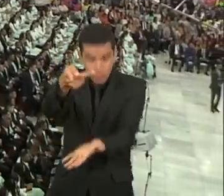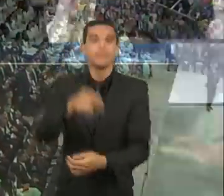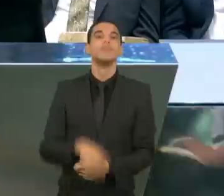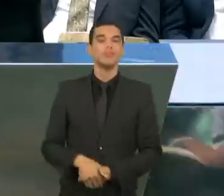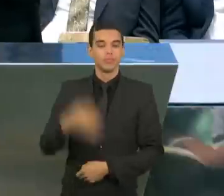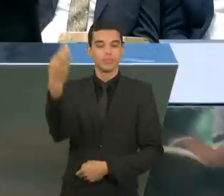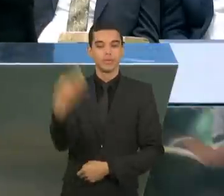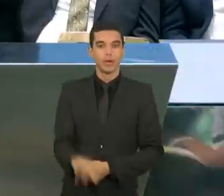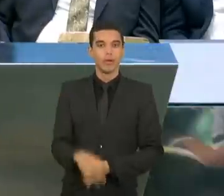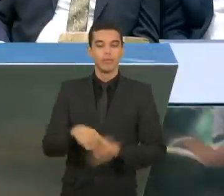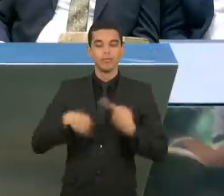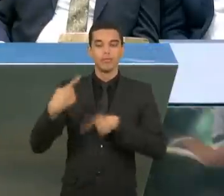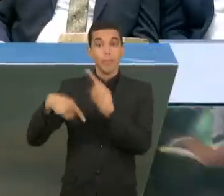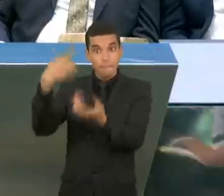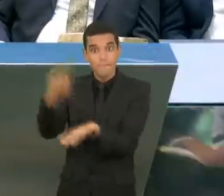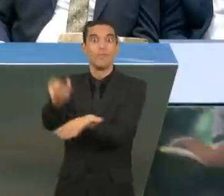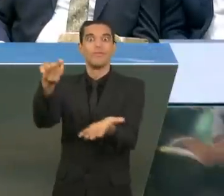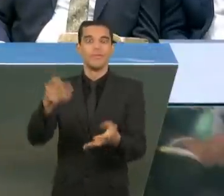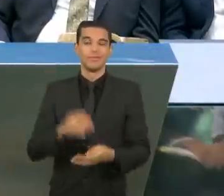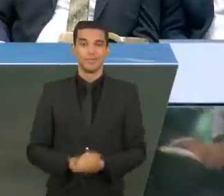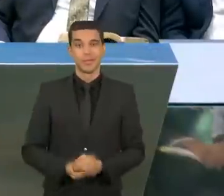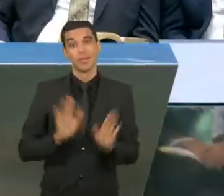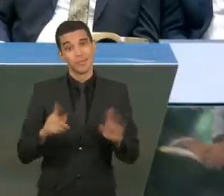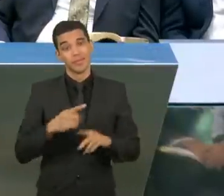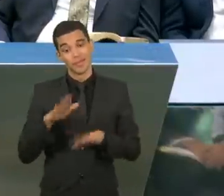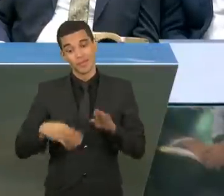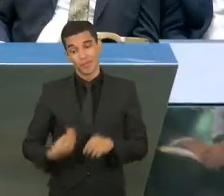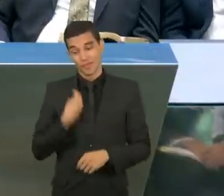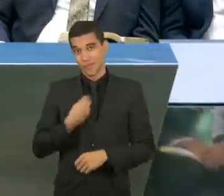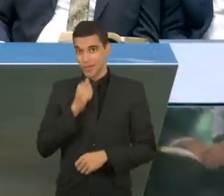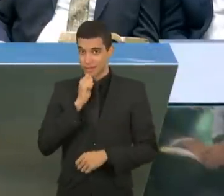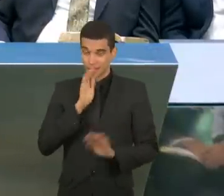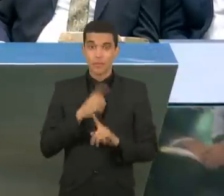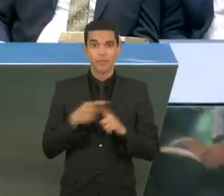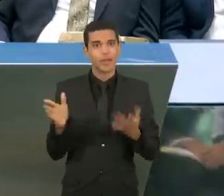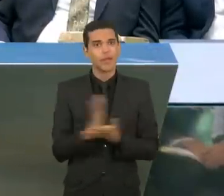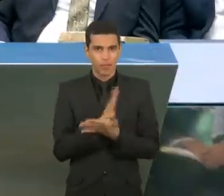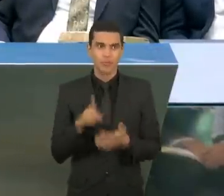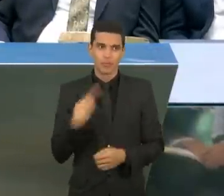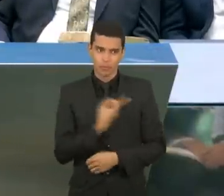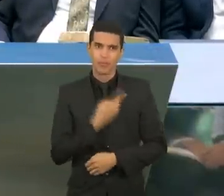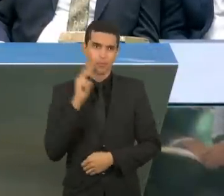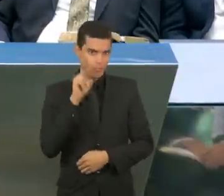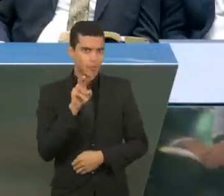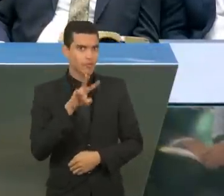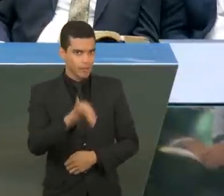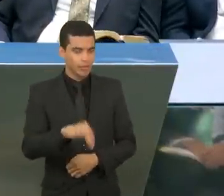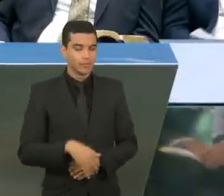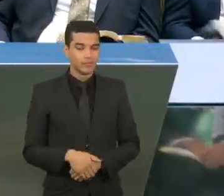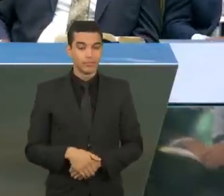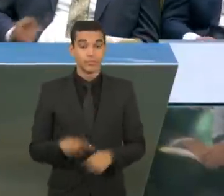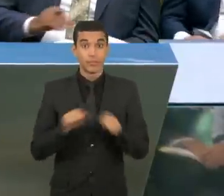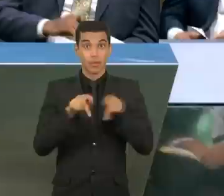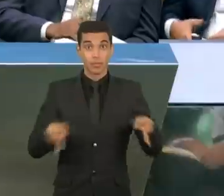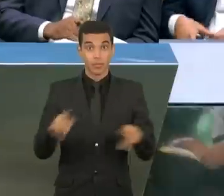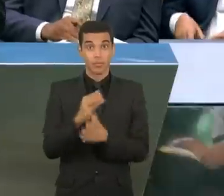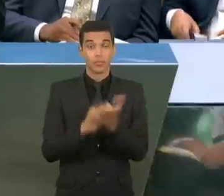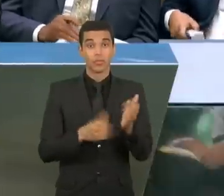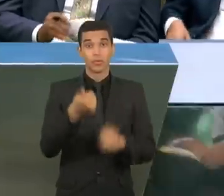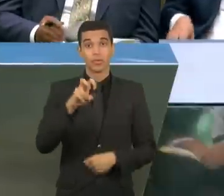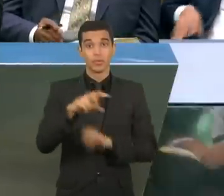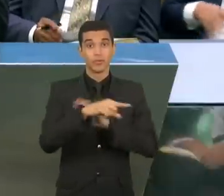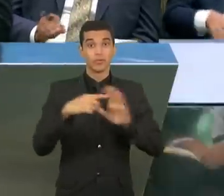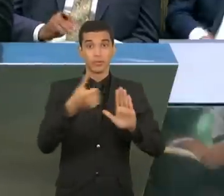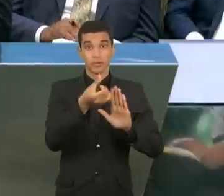O problema é a gente estar vivo para ver. Mas tem coisa que a gente vai ver. Apocalipse 9, 15 e 16. Deus diz: